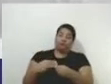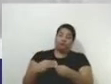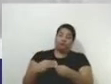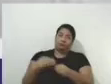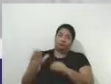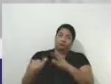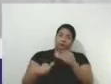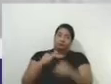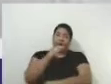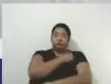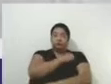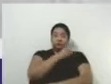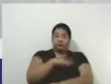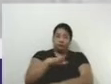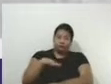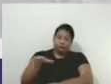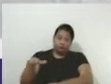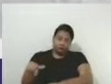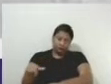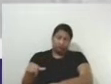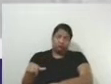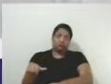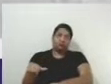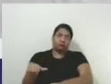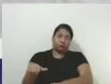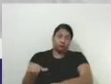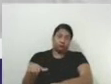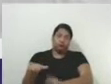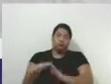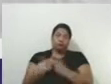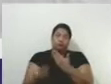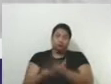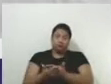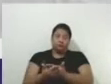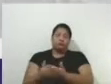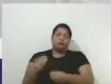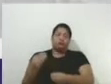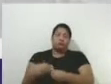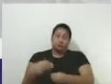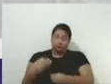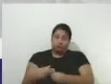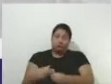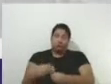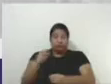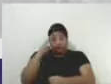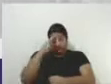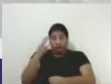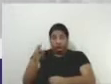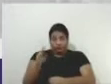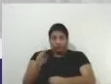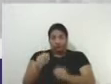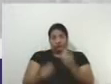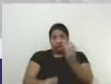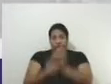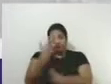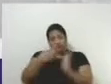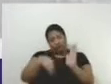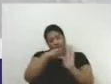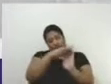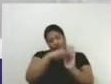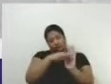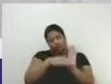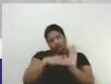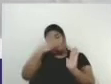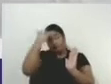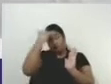principalmente as escolas municipais, considerem a elaboração de um protocolo de inspeção